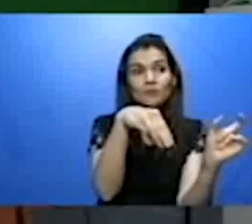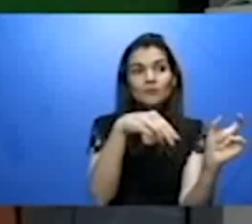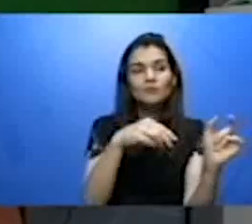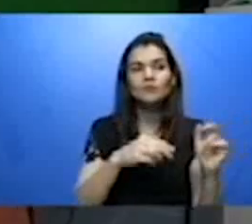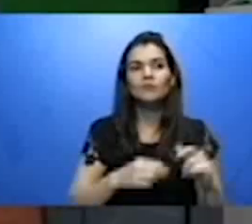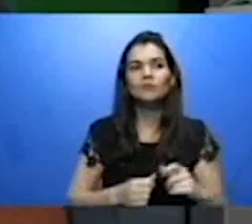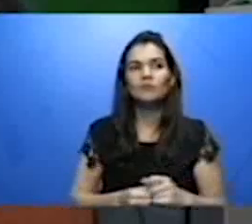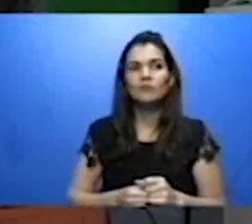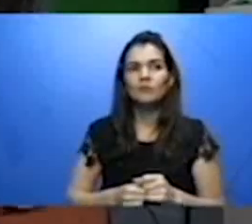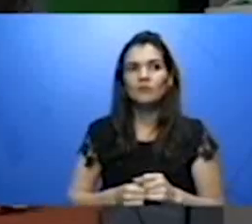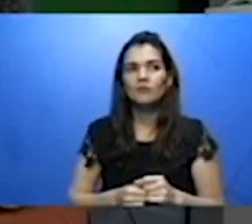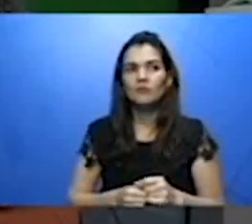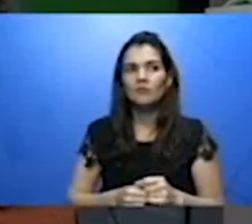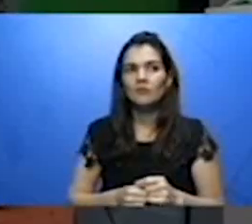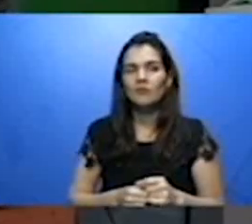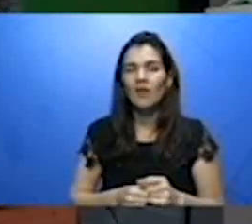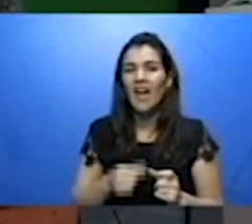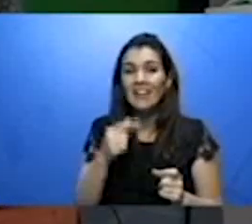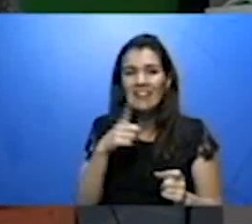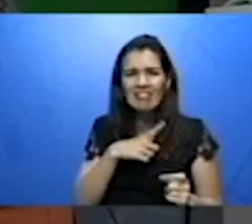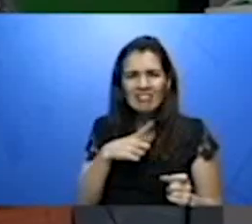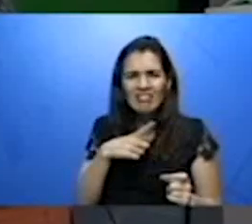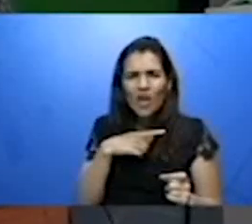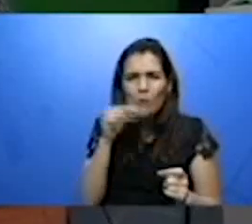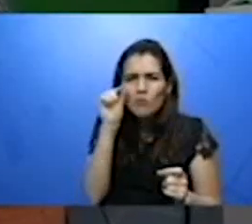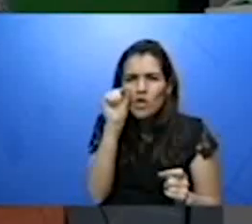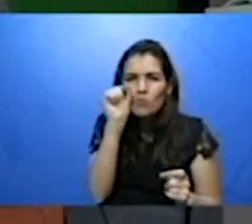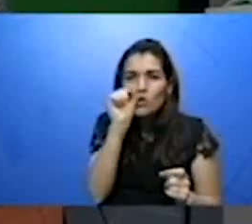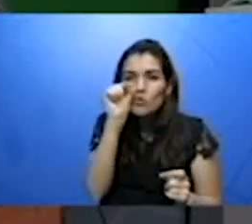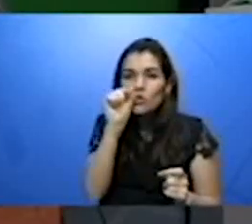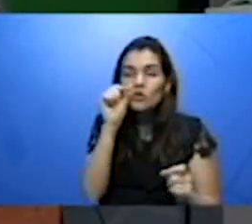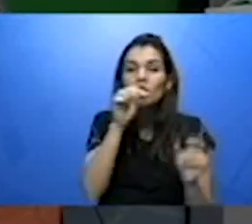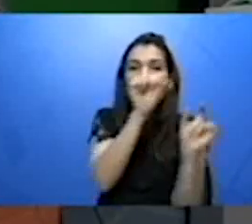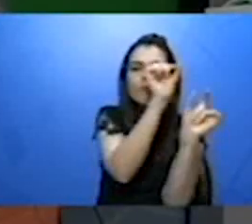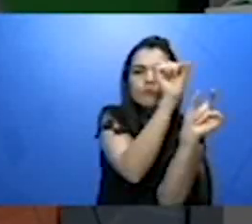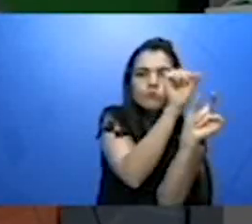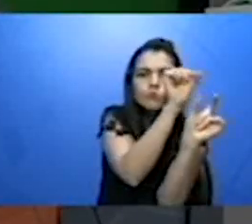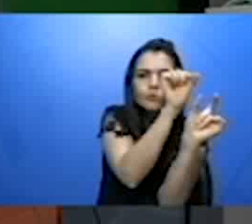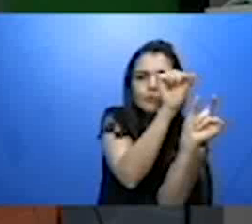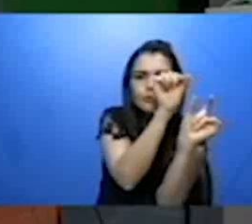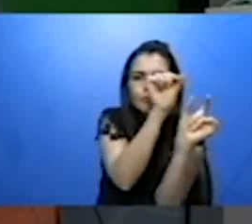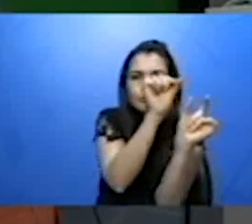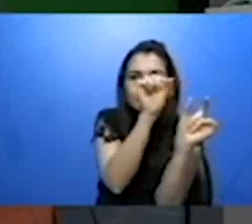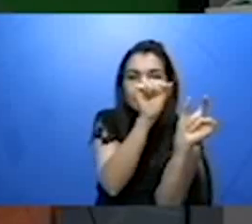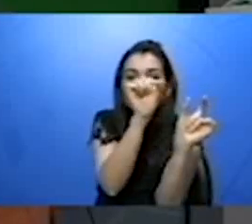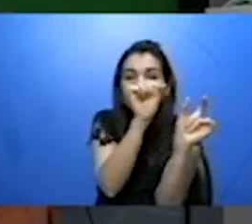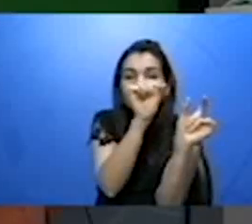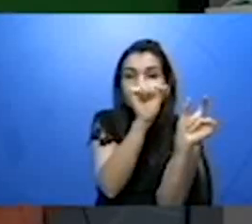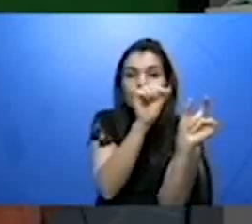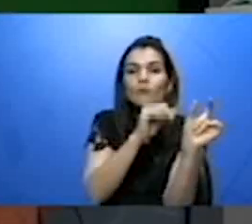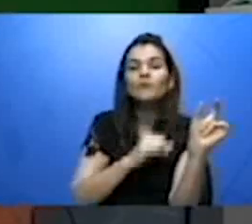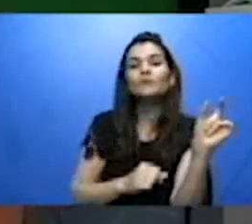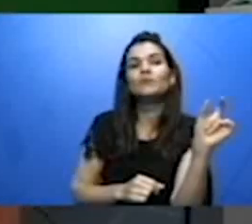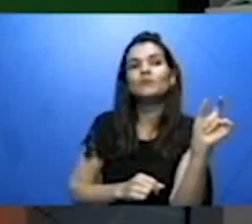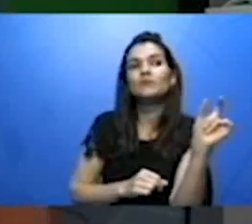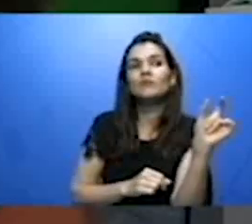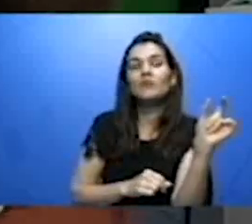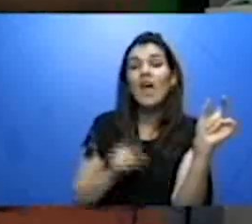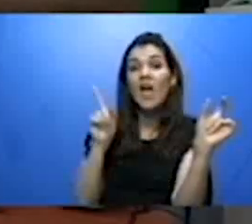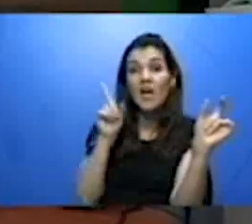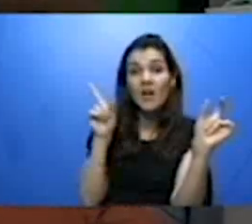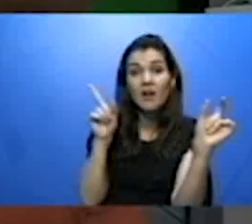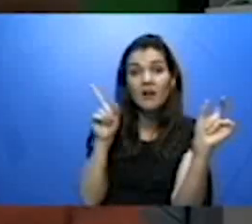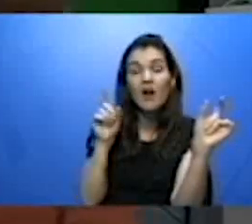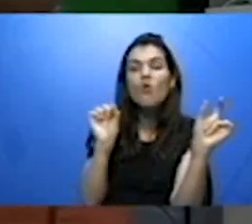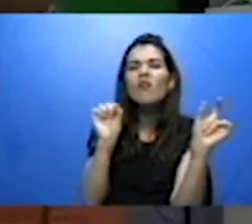aí vocês já repararam esses risquinhos bem miudinhos em são tão juntinho quase não em cima do outro essa